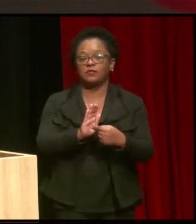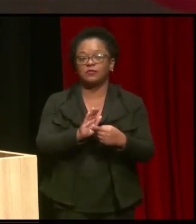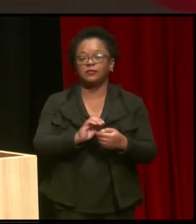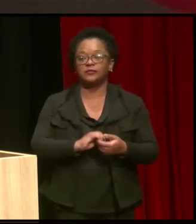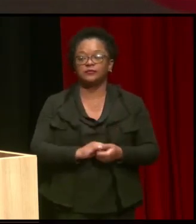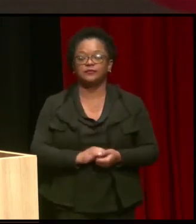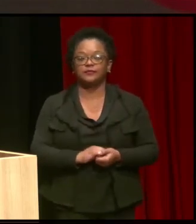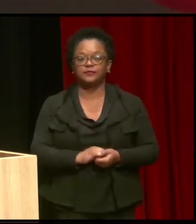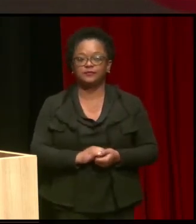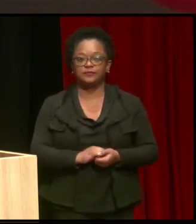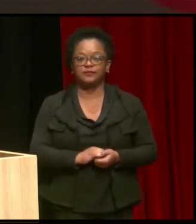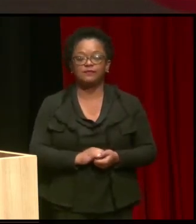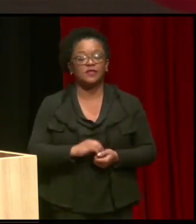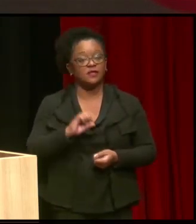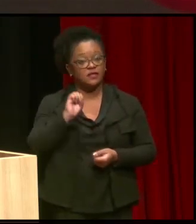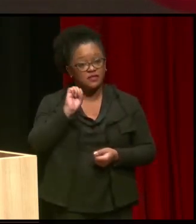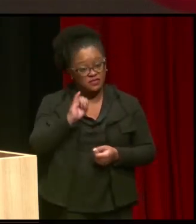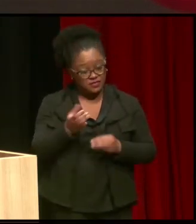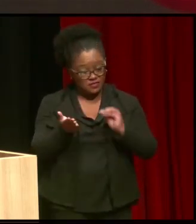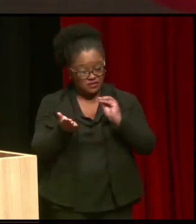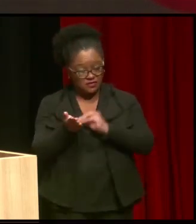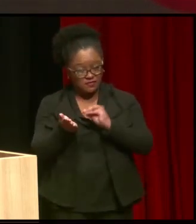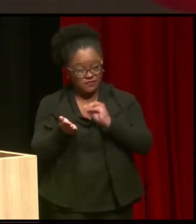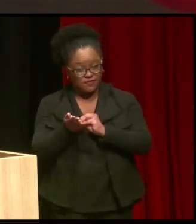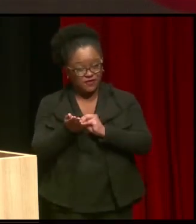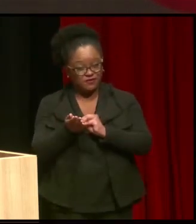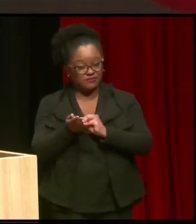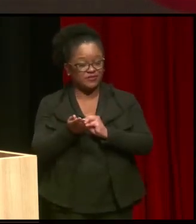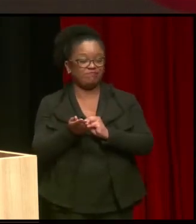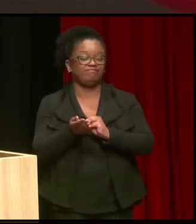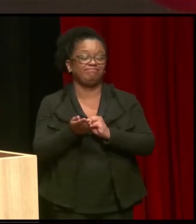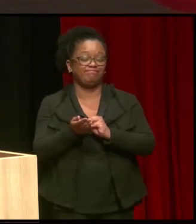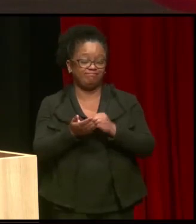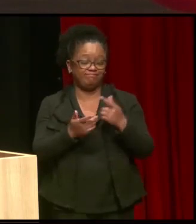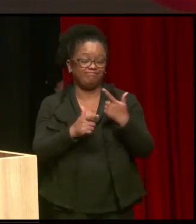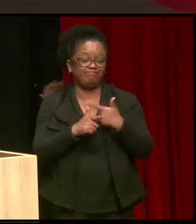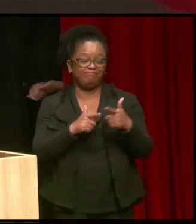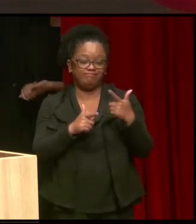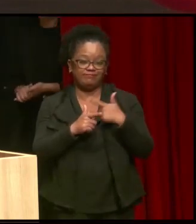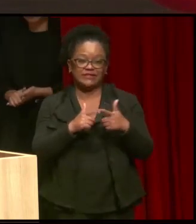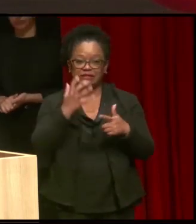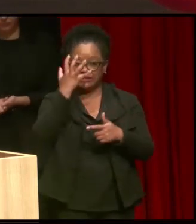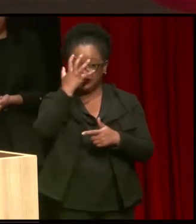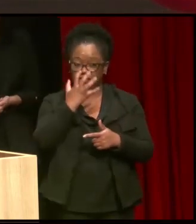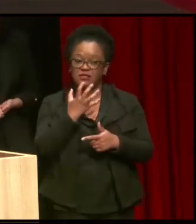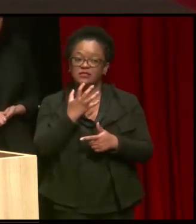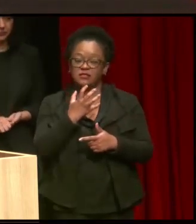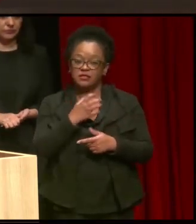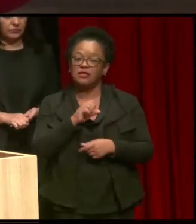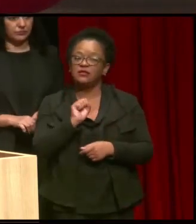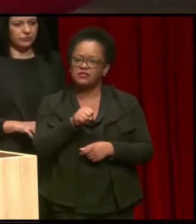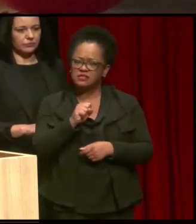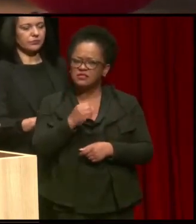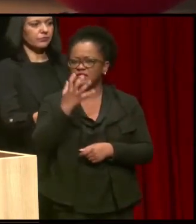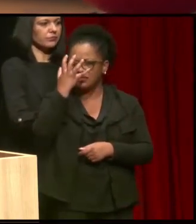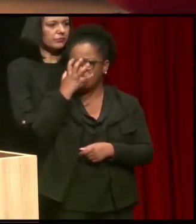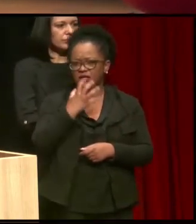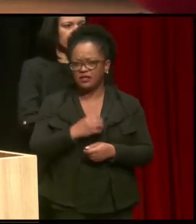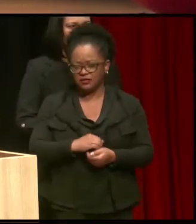Senão ela deixou de ser igreja. Palavra dura para vocês agora, para nós